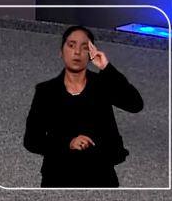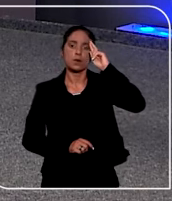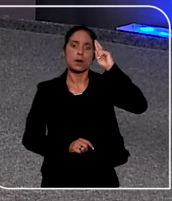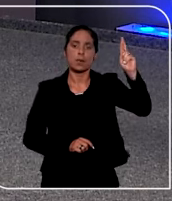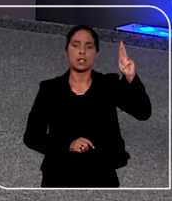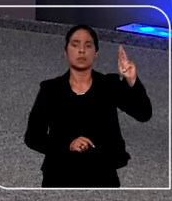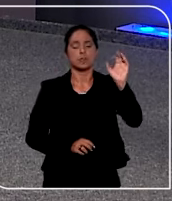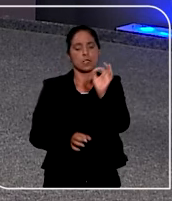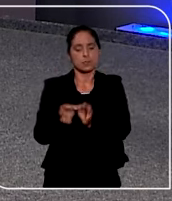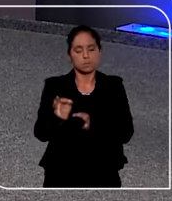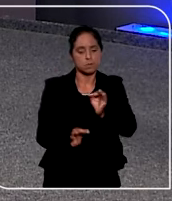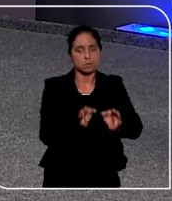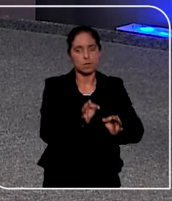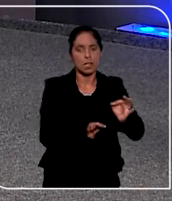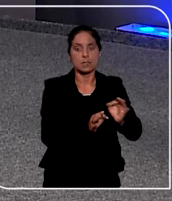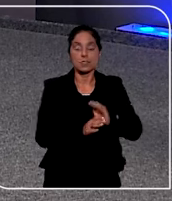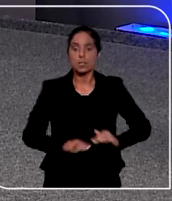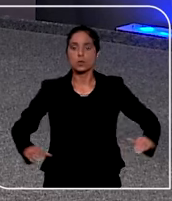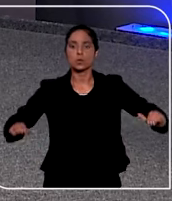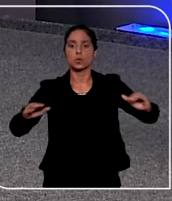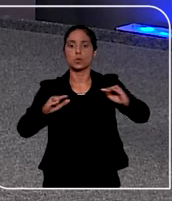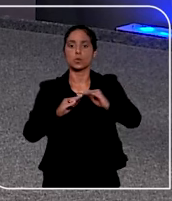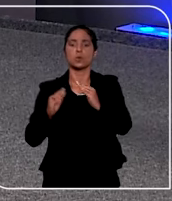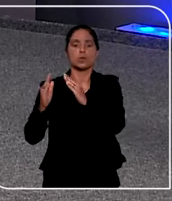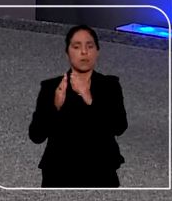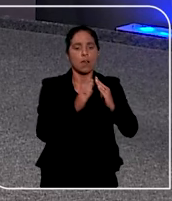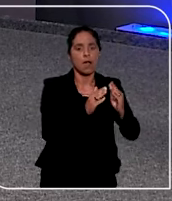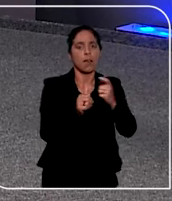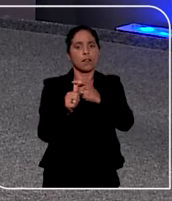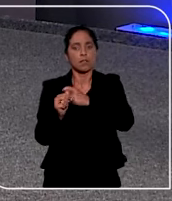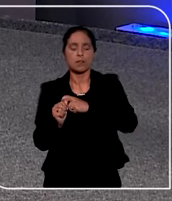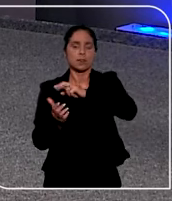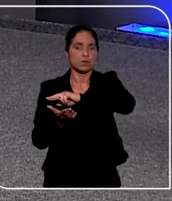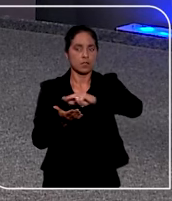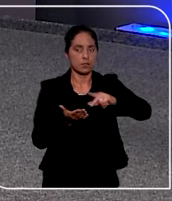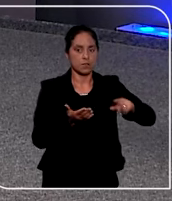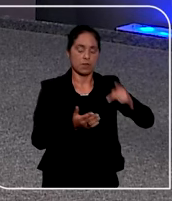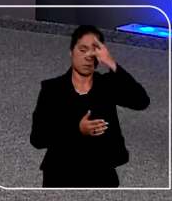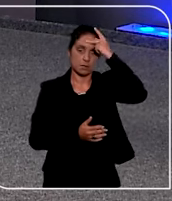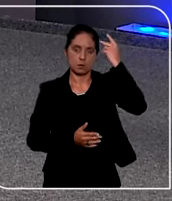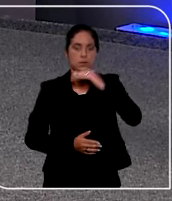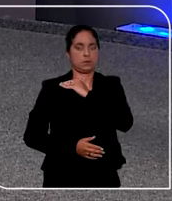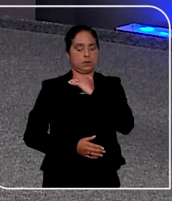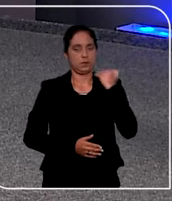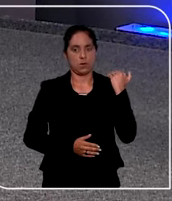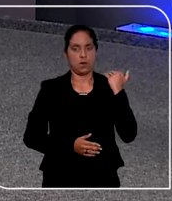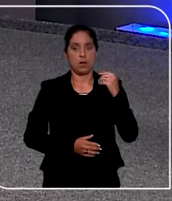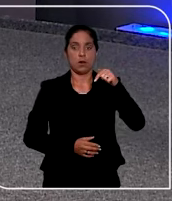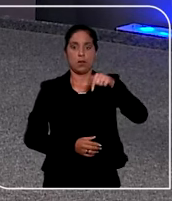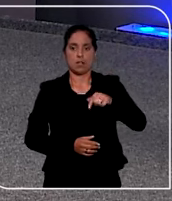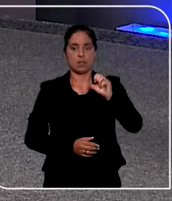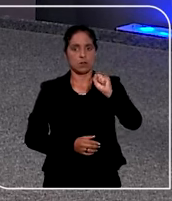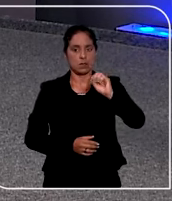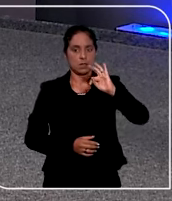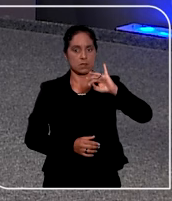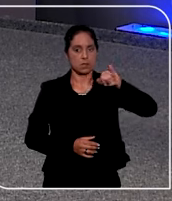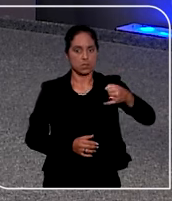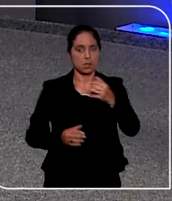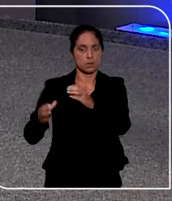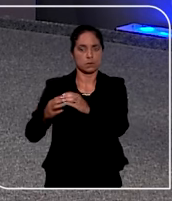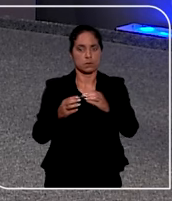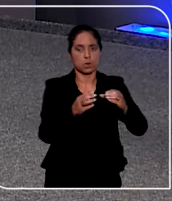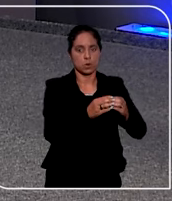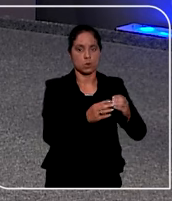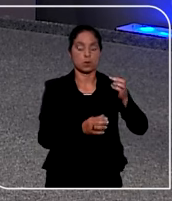a pessoa responsável por administrar todos os bens dívidas deixados pelo falecido aqui no STJ